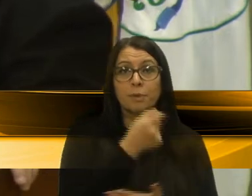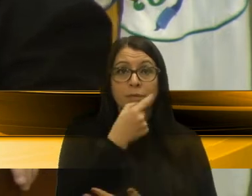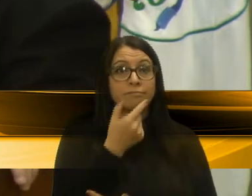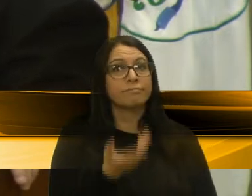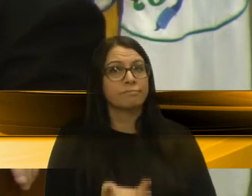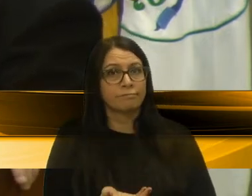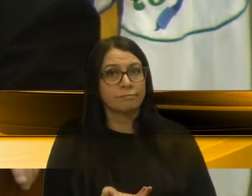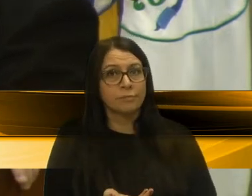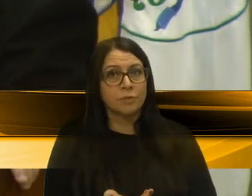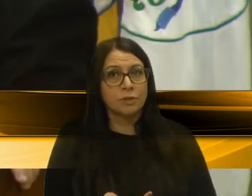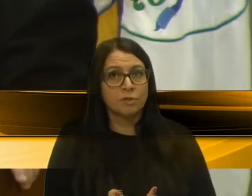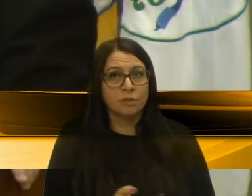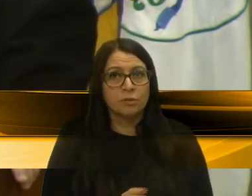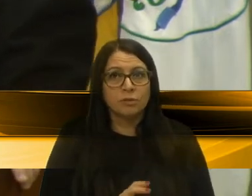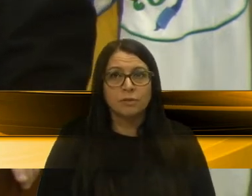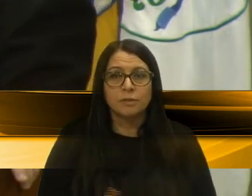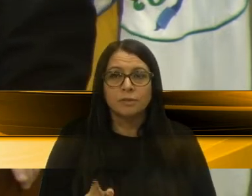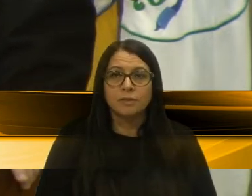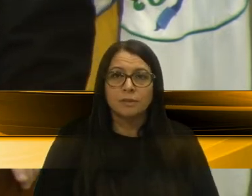remédios.